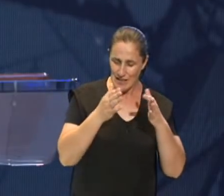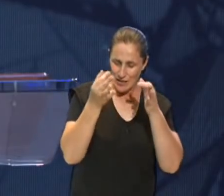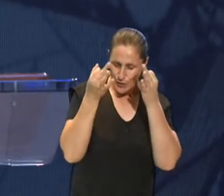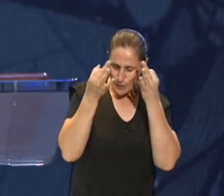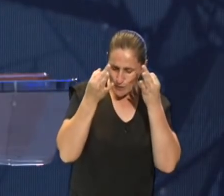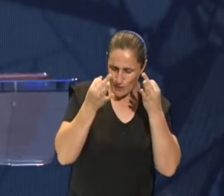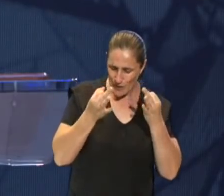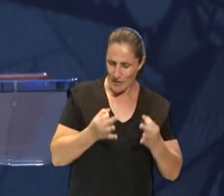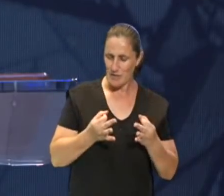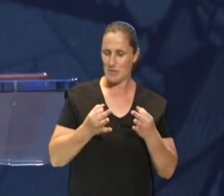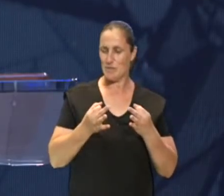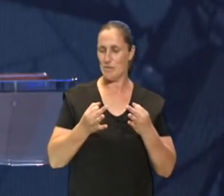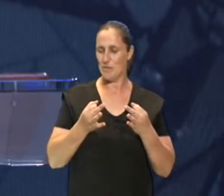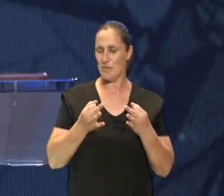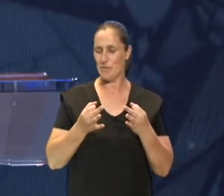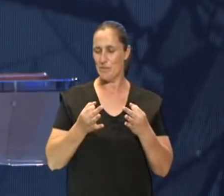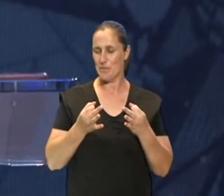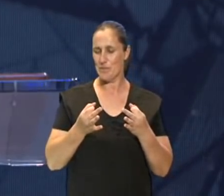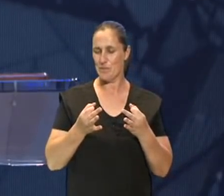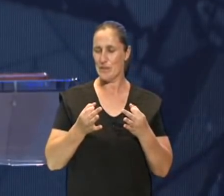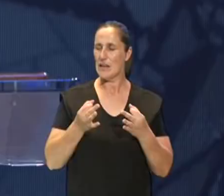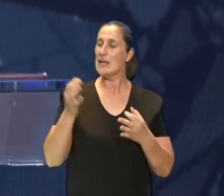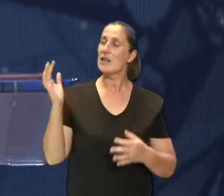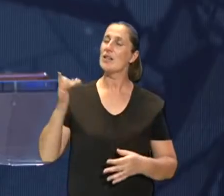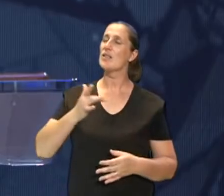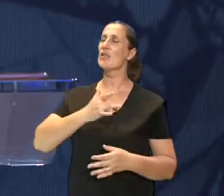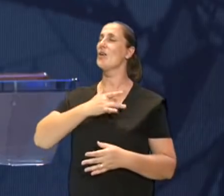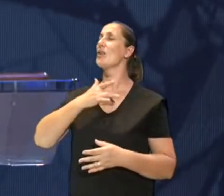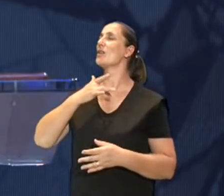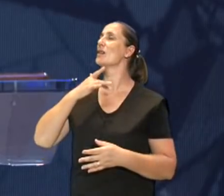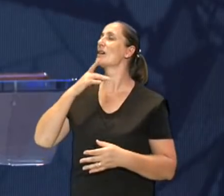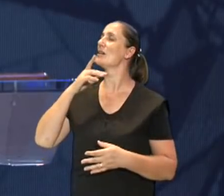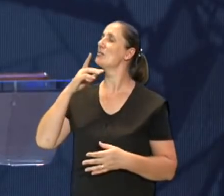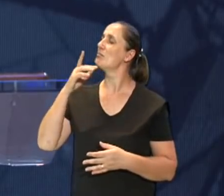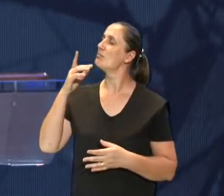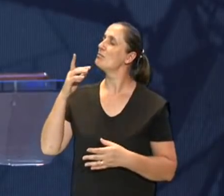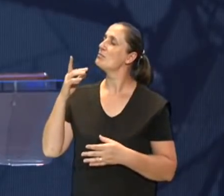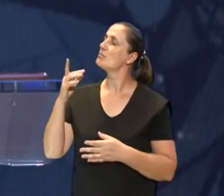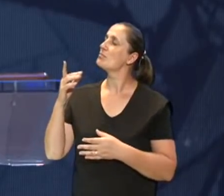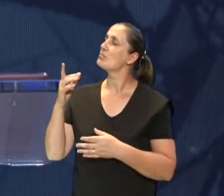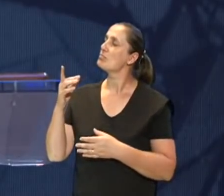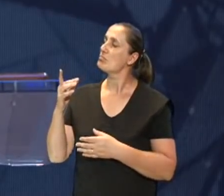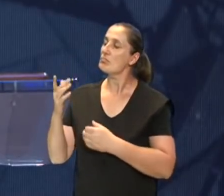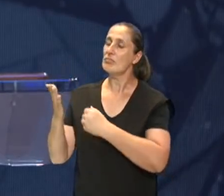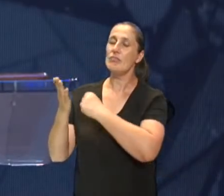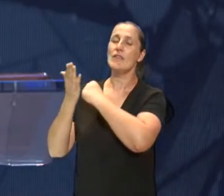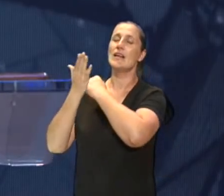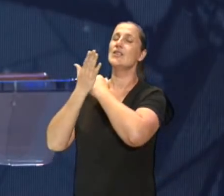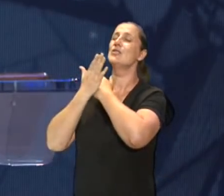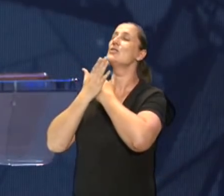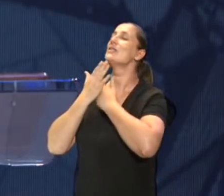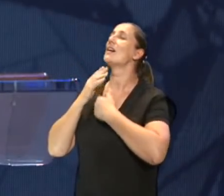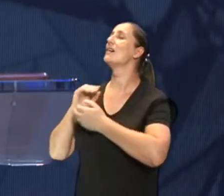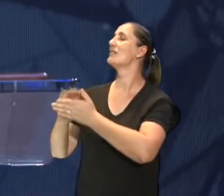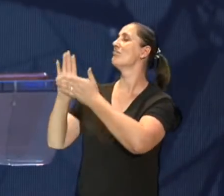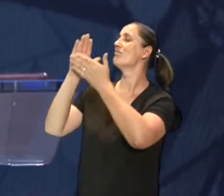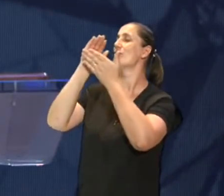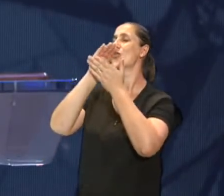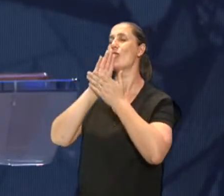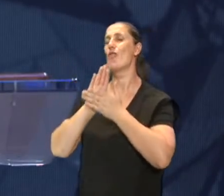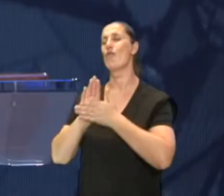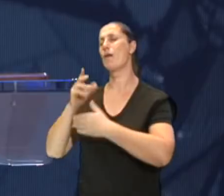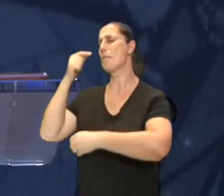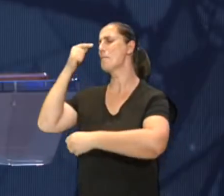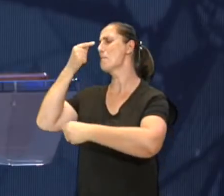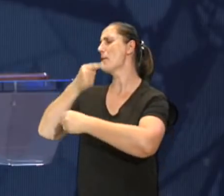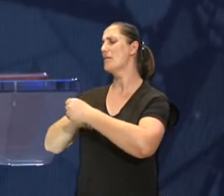tua verdade. Toca para construir um louvor que eu nunca tive, numa